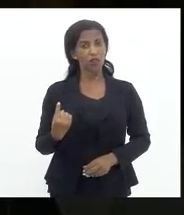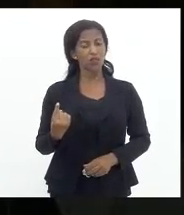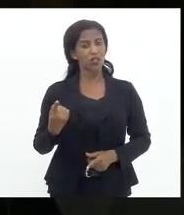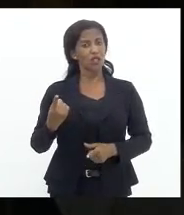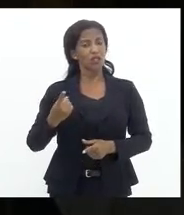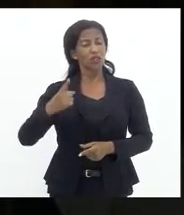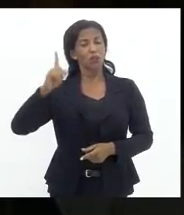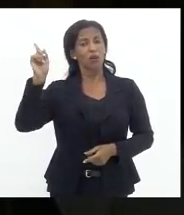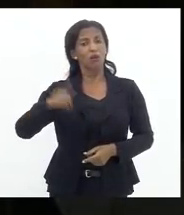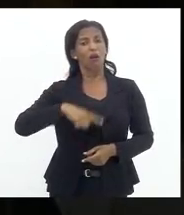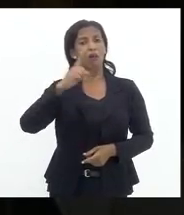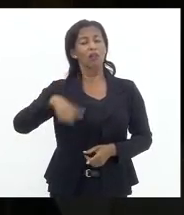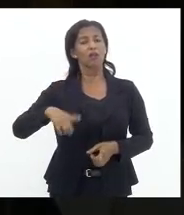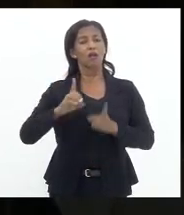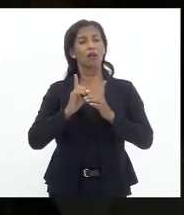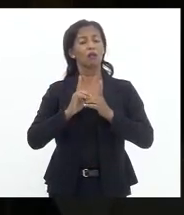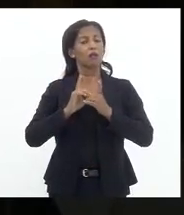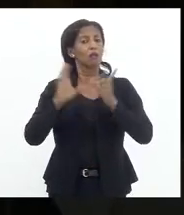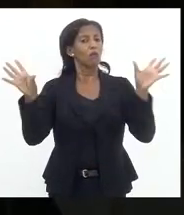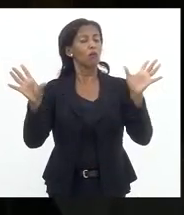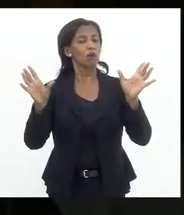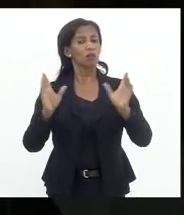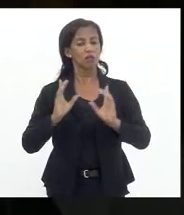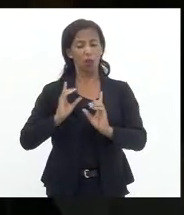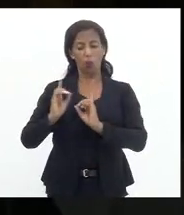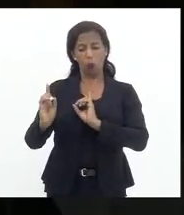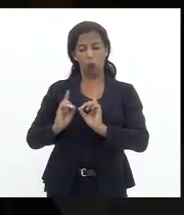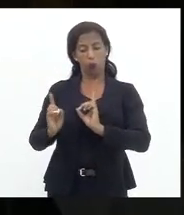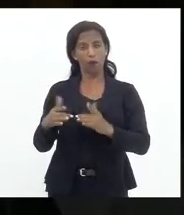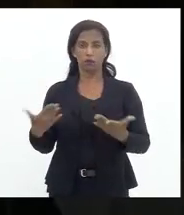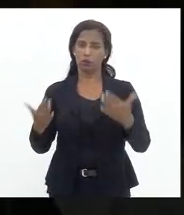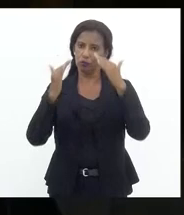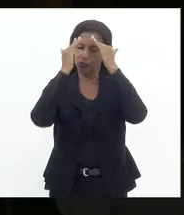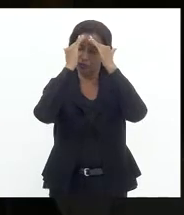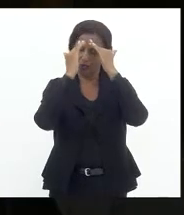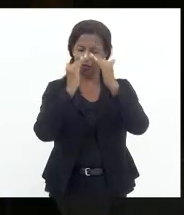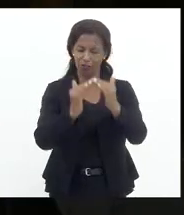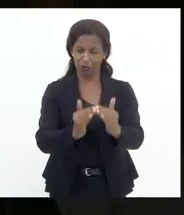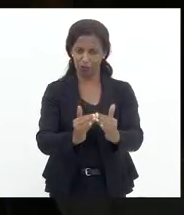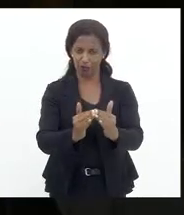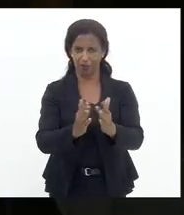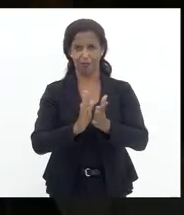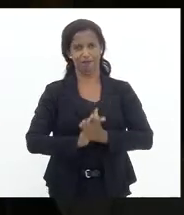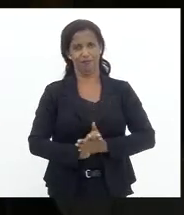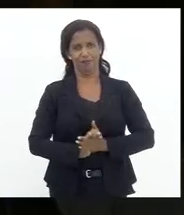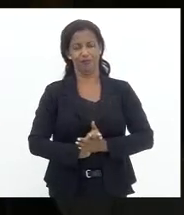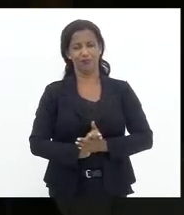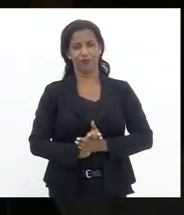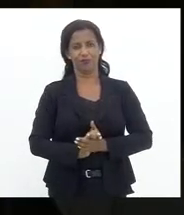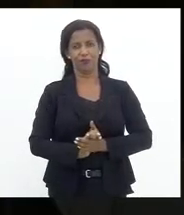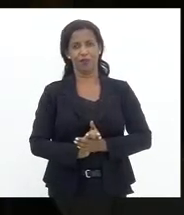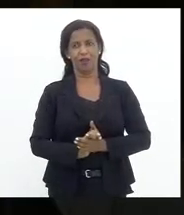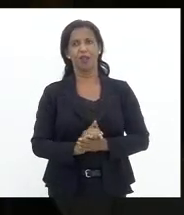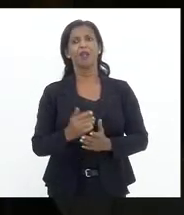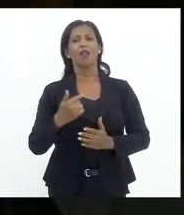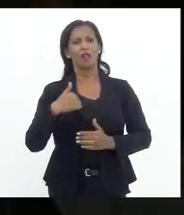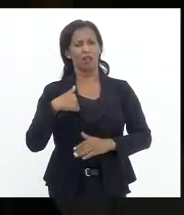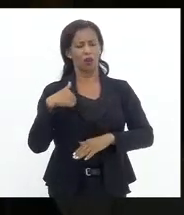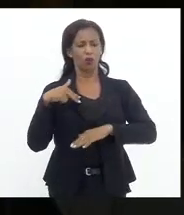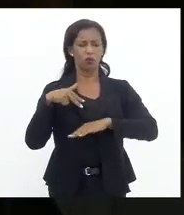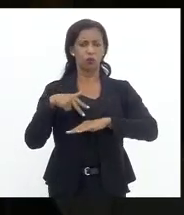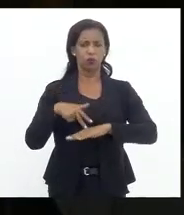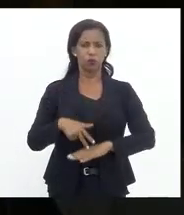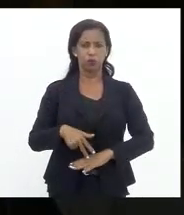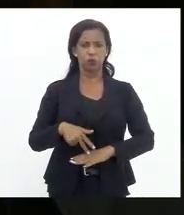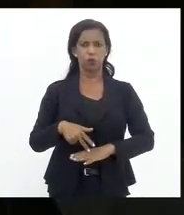debate ideológico, o debate democrático. Então, com todo respeito, com toda a vênia, refuto com veemência as